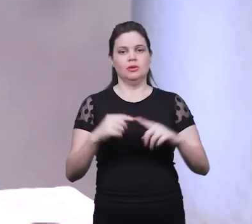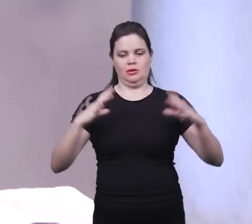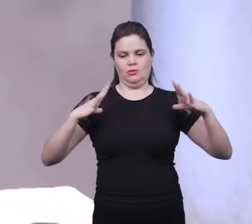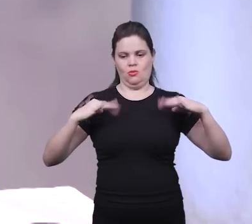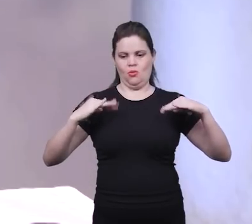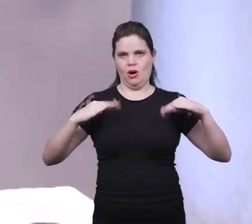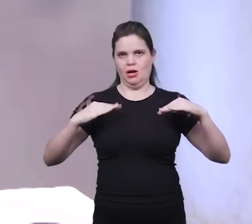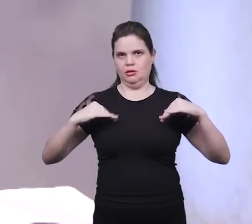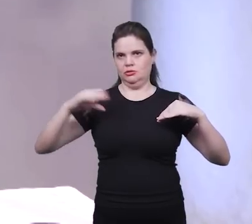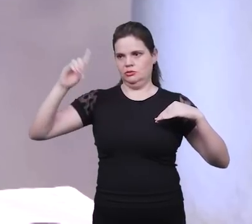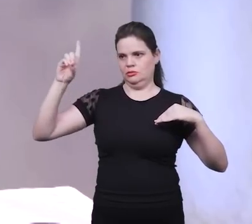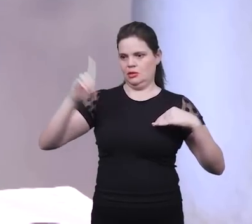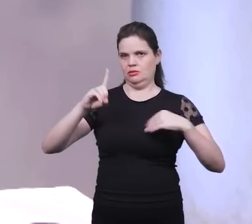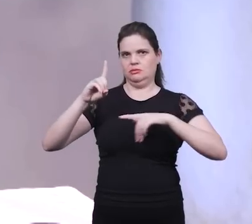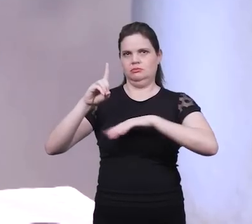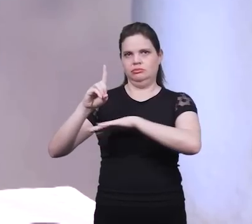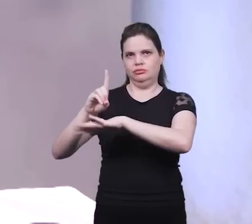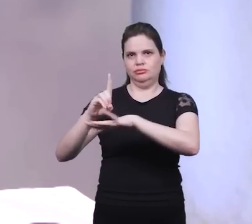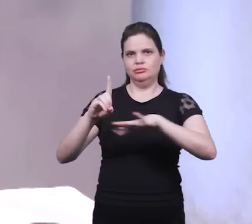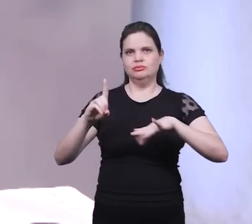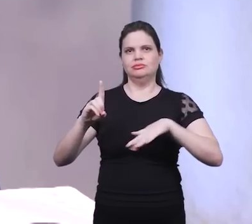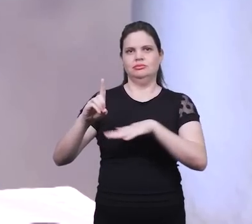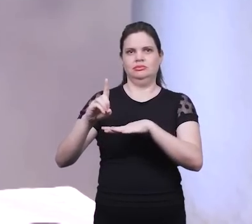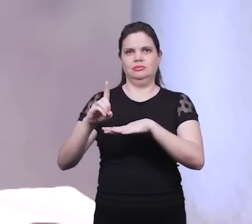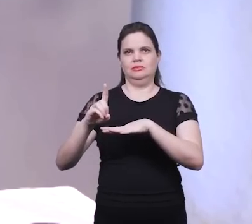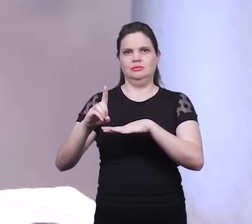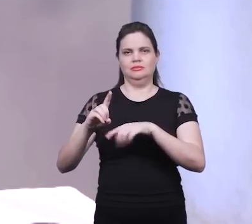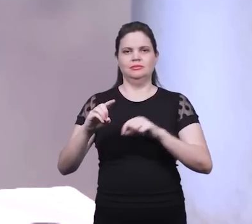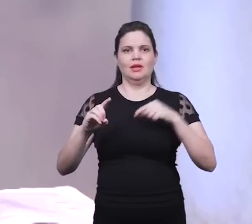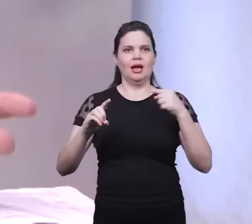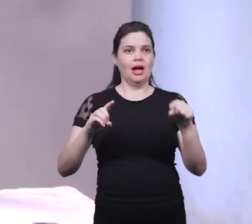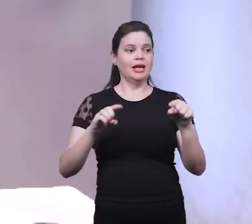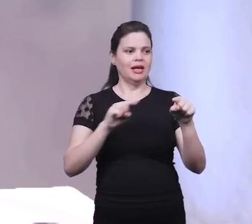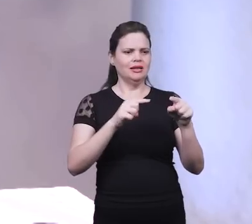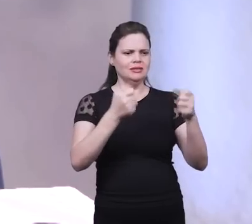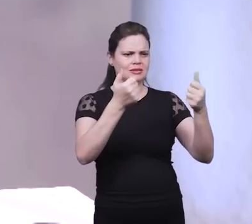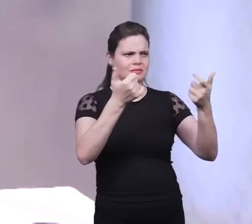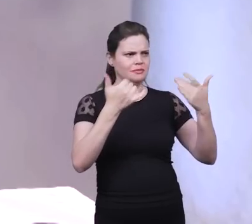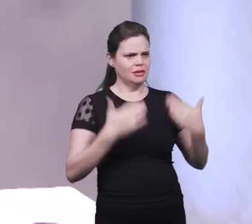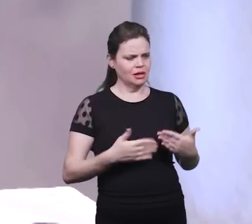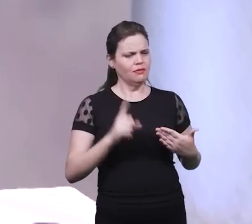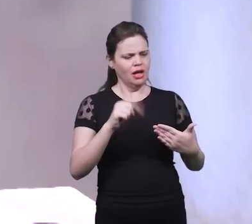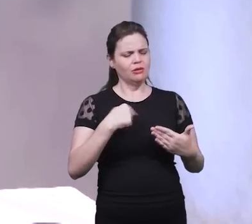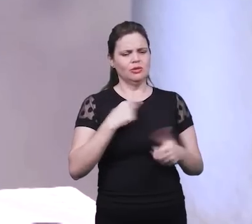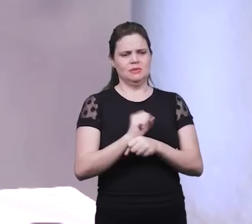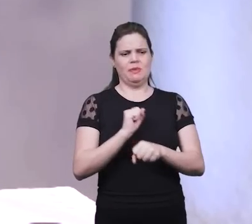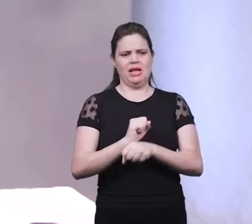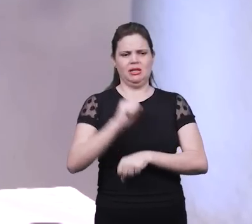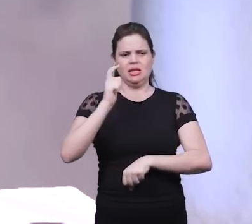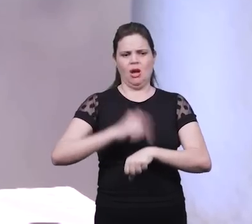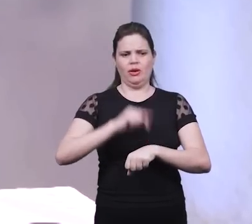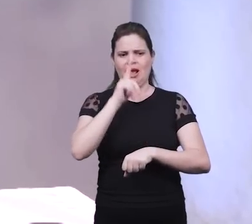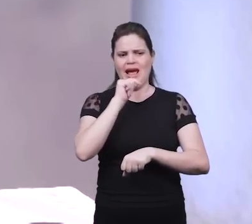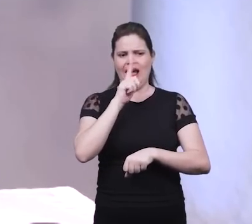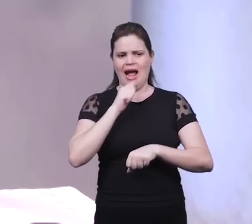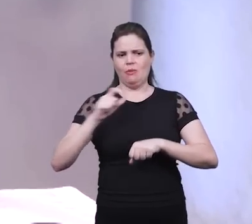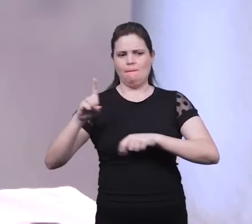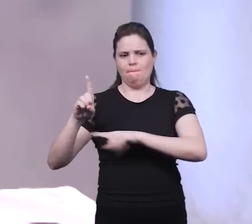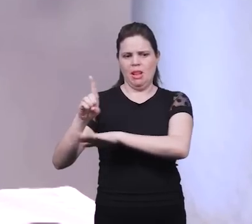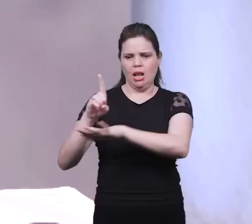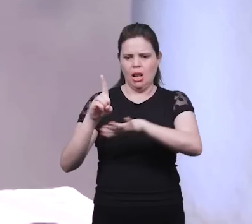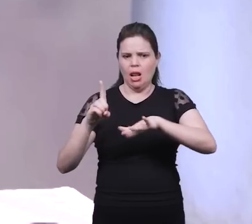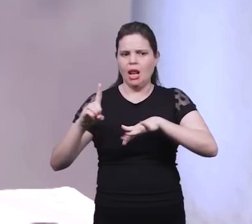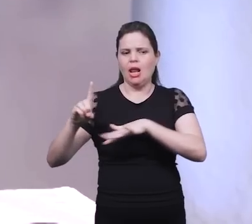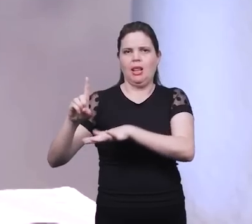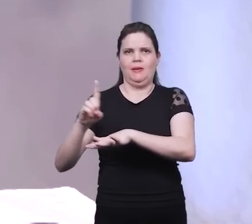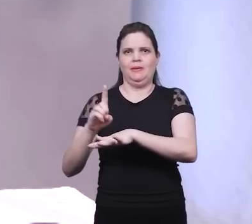o próprio paralítico falava, eu estou esperando o movimento das águas. Então é uma operação de Deus ali, né? Certo tempo, mostrando que